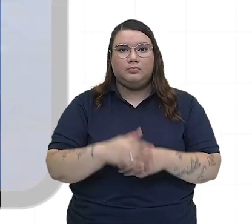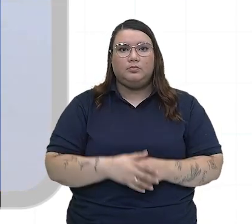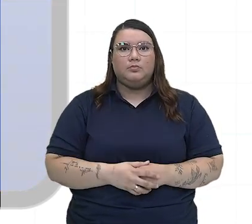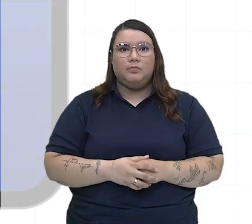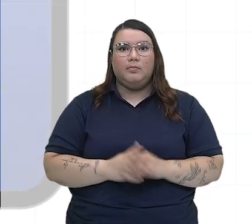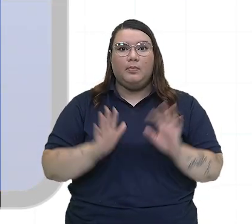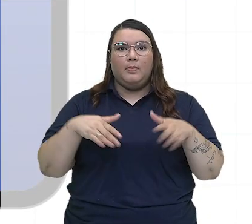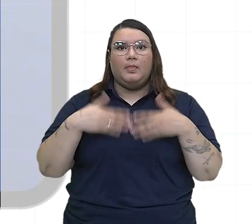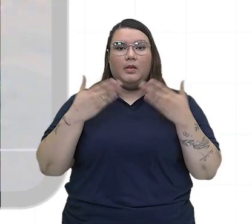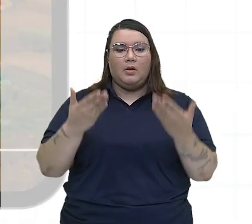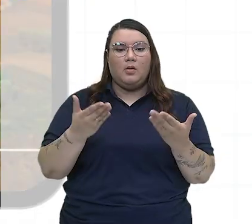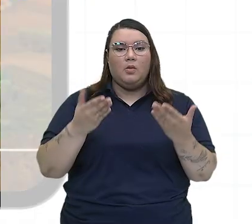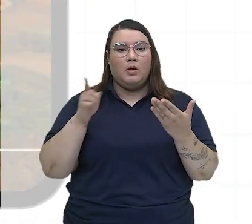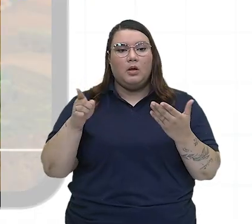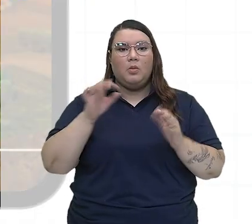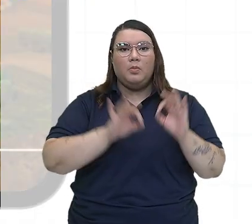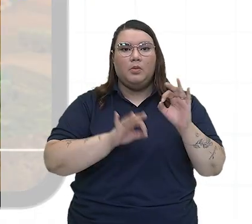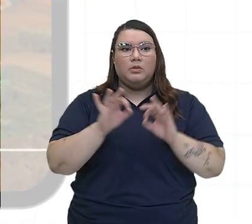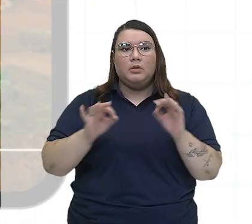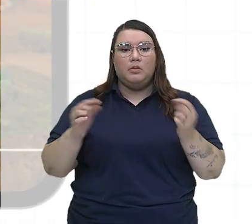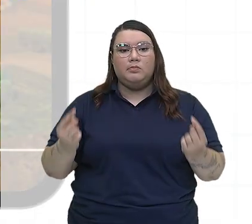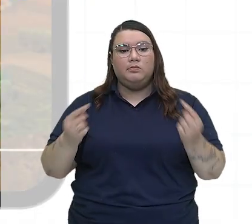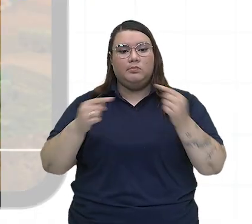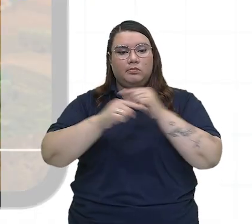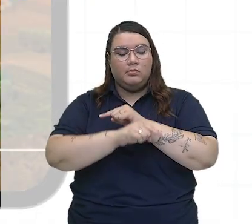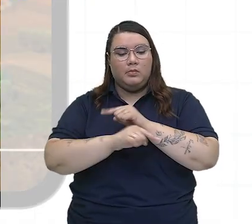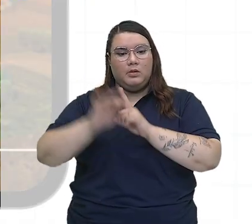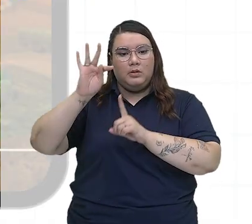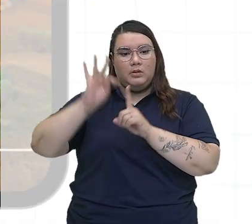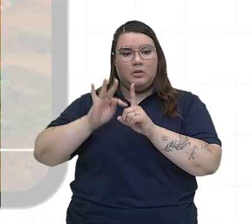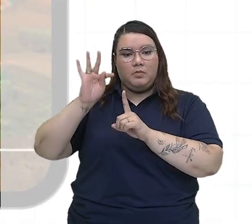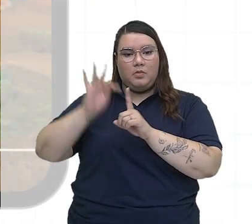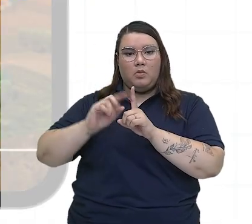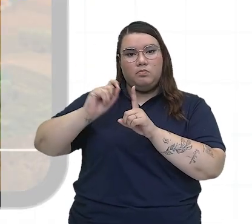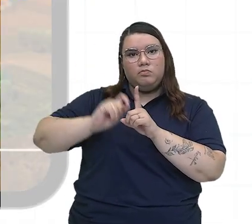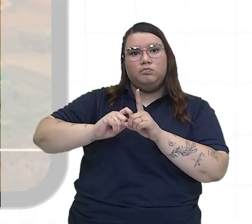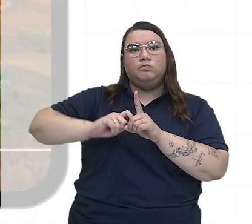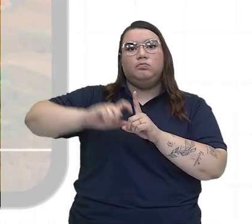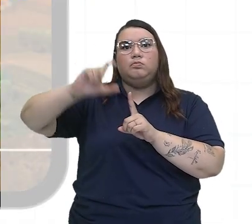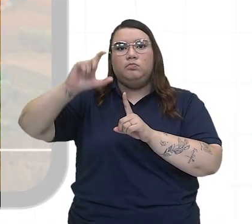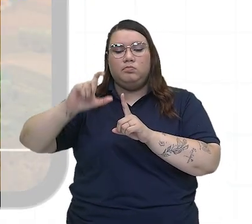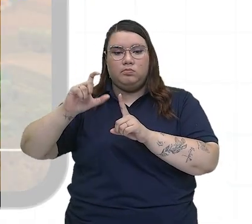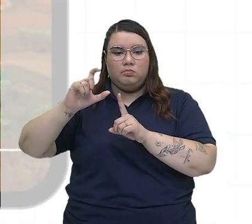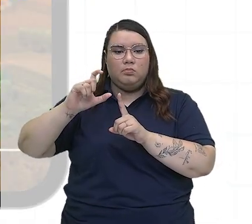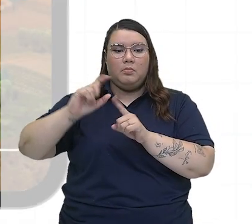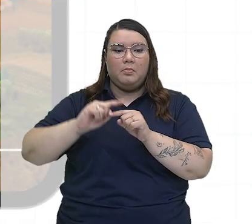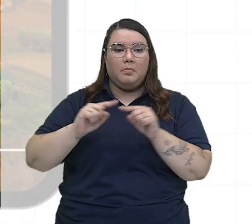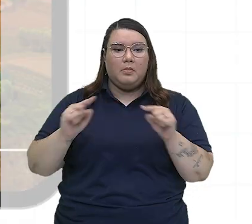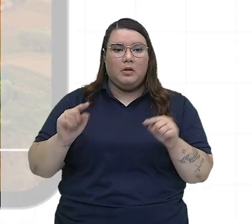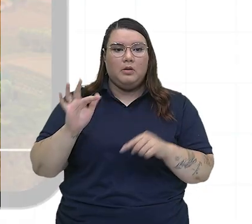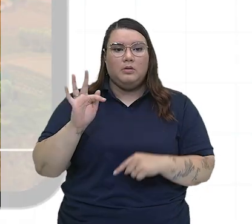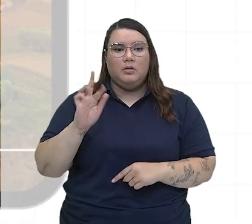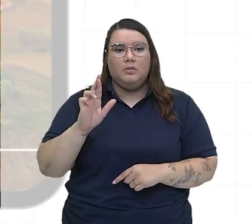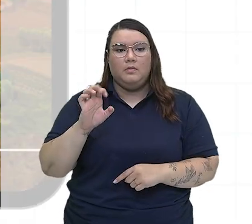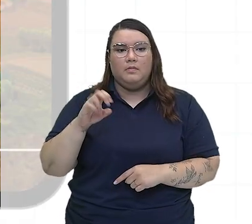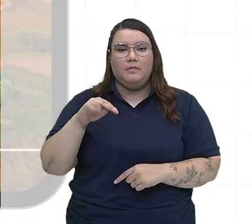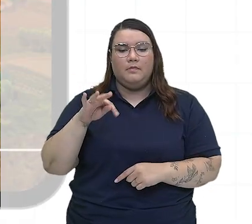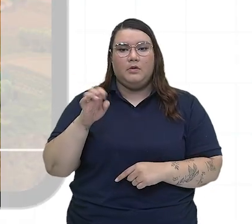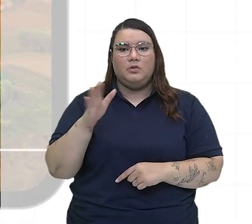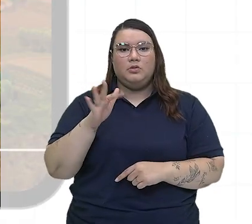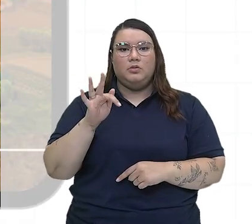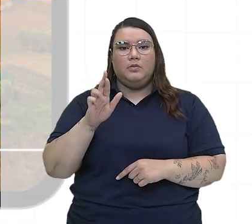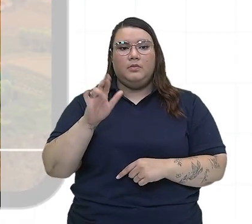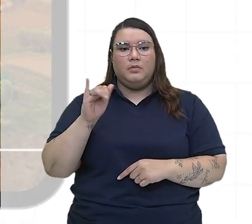frente fria, o processo ele vai ser inverso. A temperatura é mais elevada, mas a frente fria vai trazer